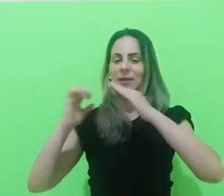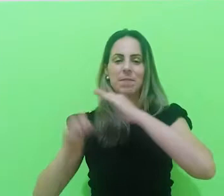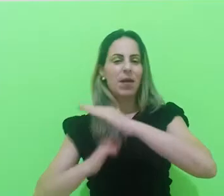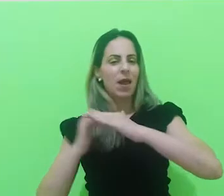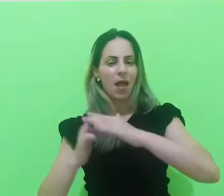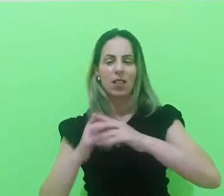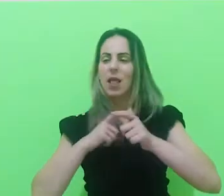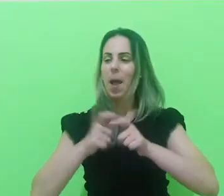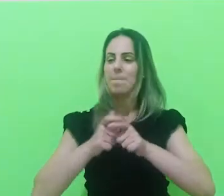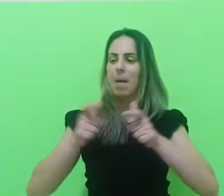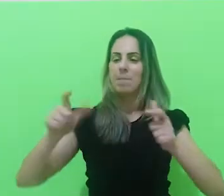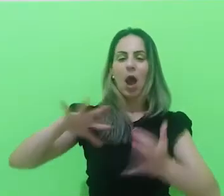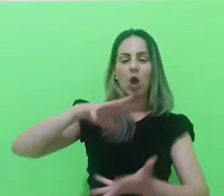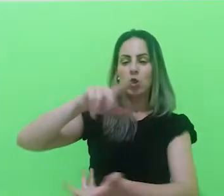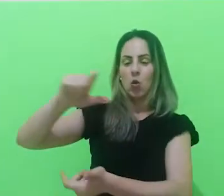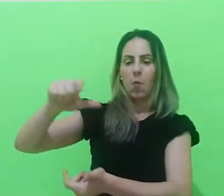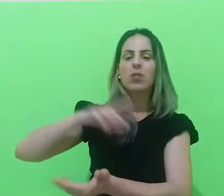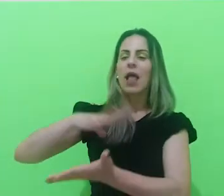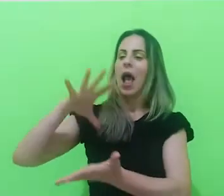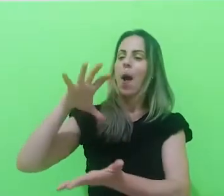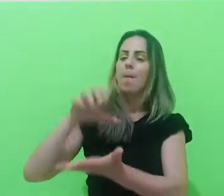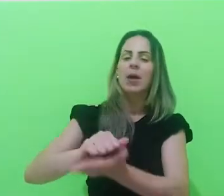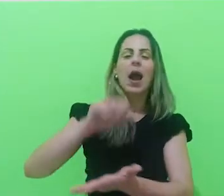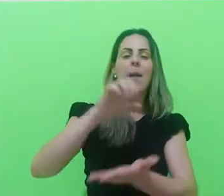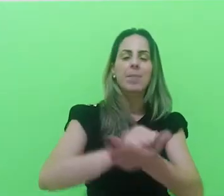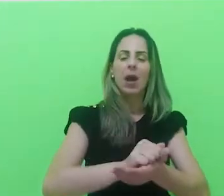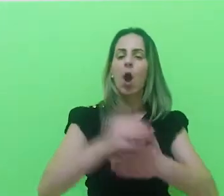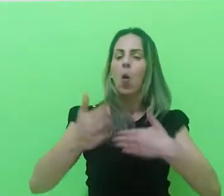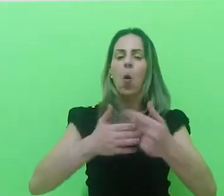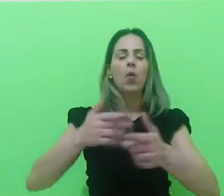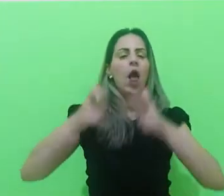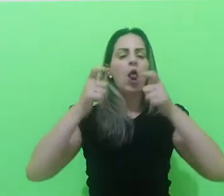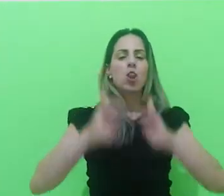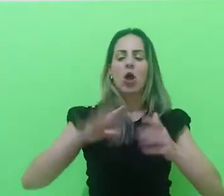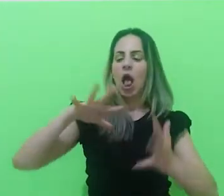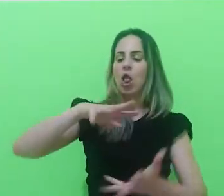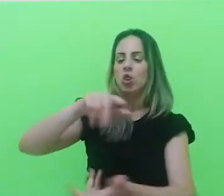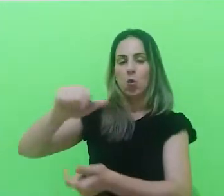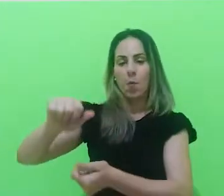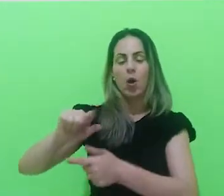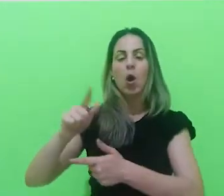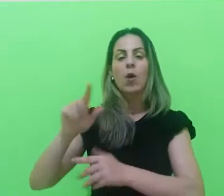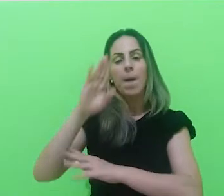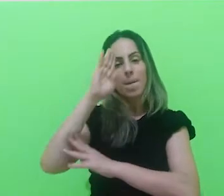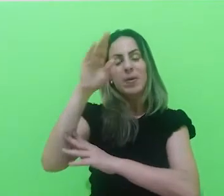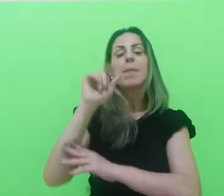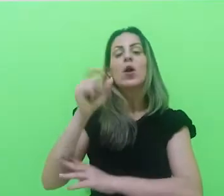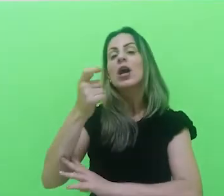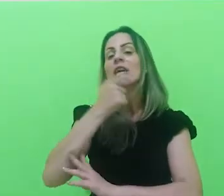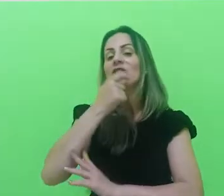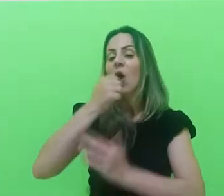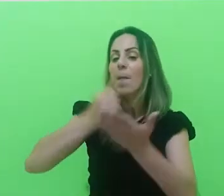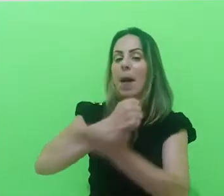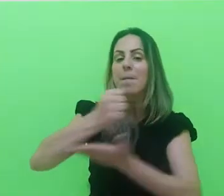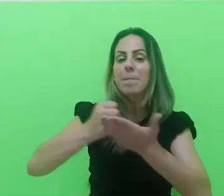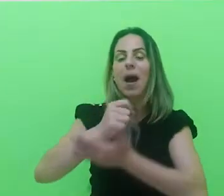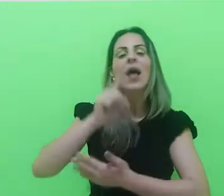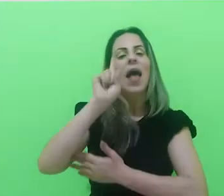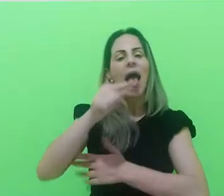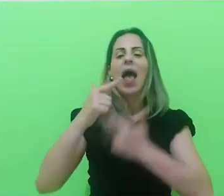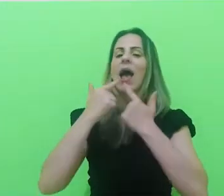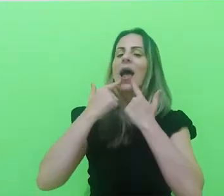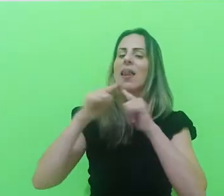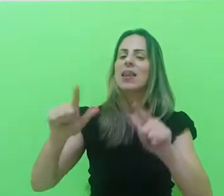aí mundialmente contratando pessoas de qualquer lugar do mundo. E qual é o idioma básico para isso? O